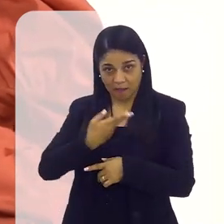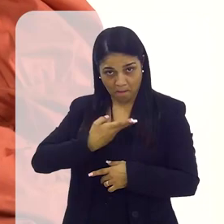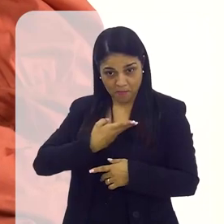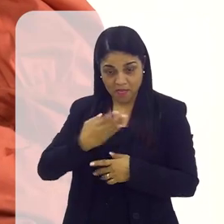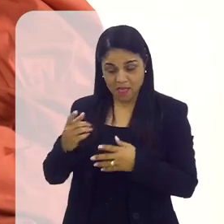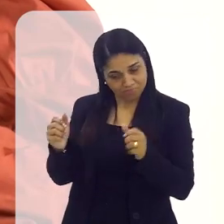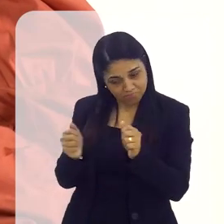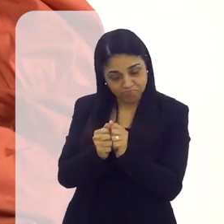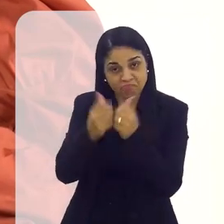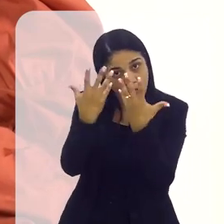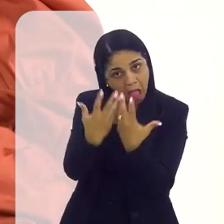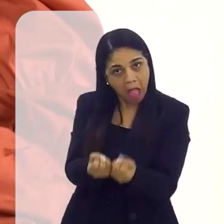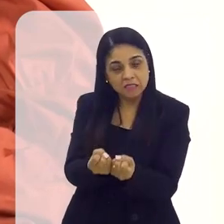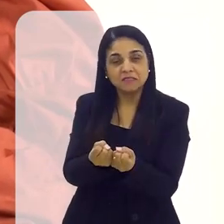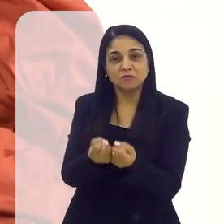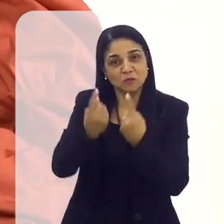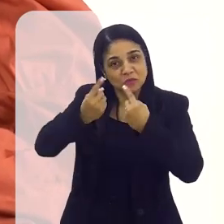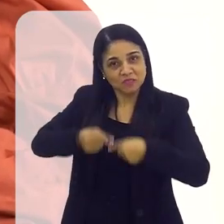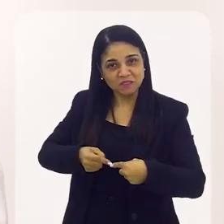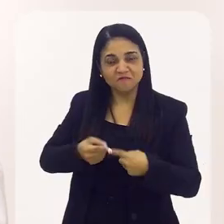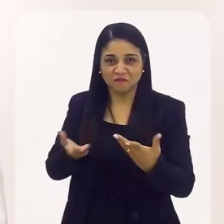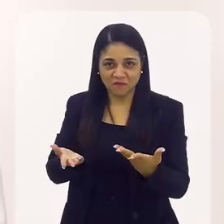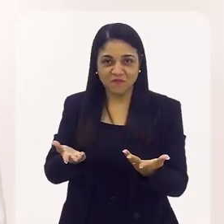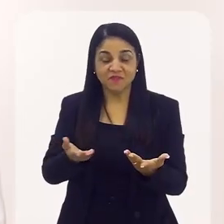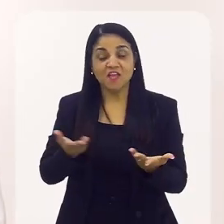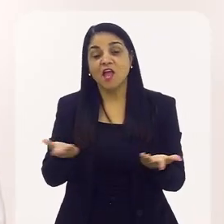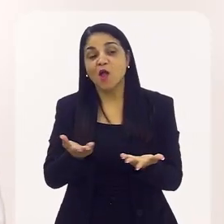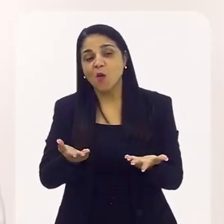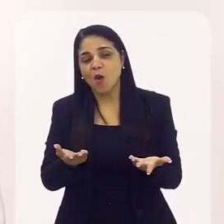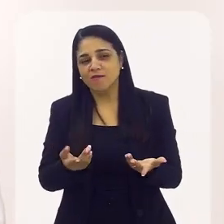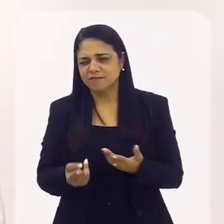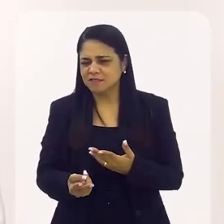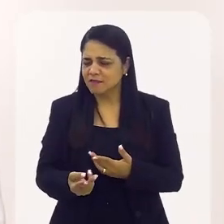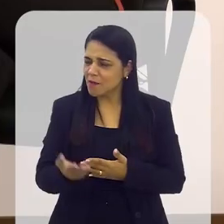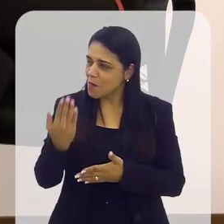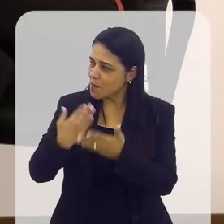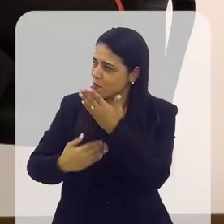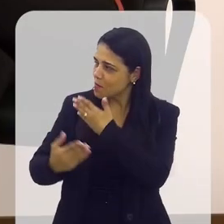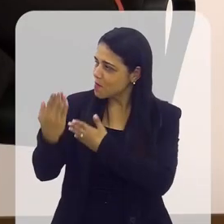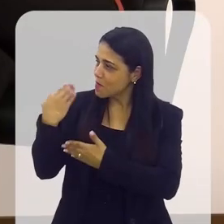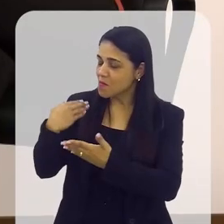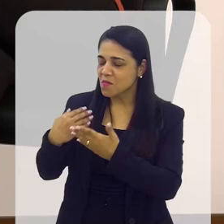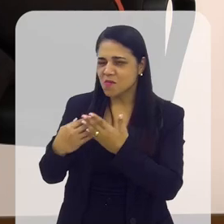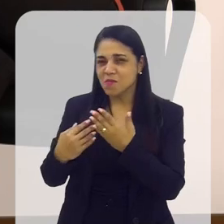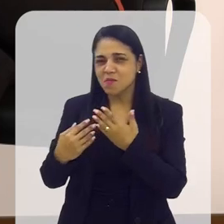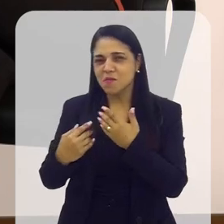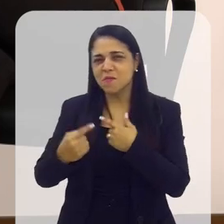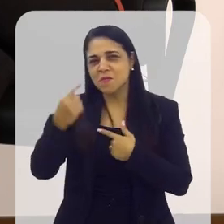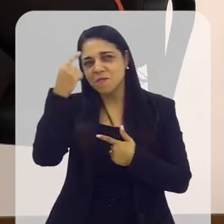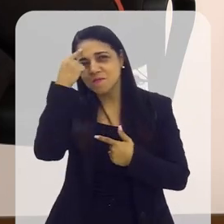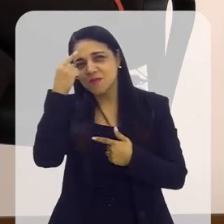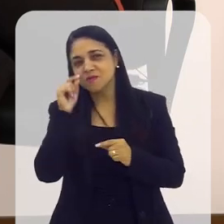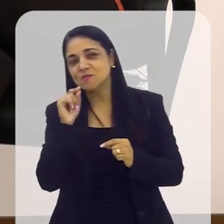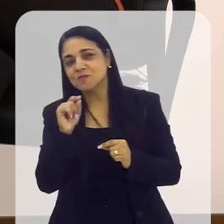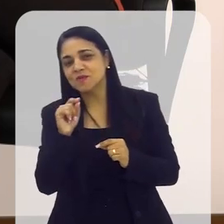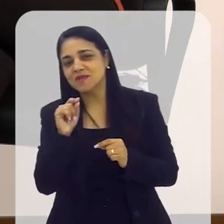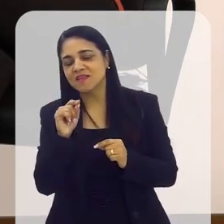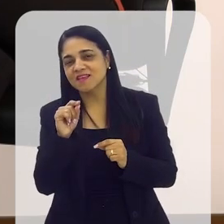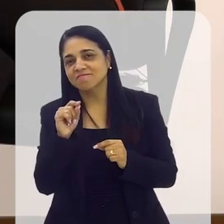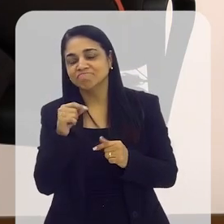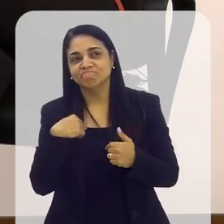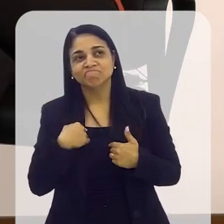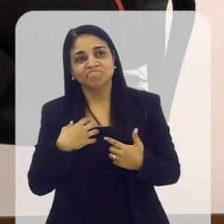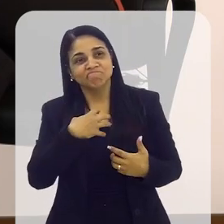vieram junto comigo, seis alunos. E olhar para trás agora e ver isso? Eu olho para trás e eu vejo que o